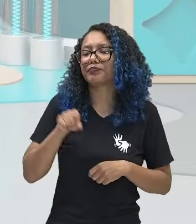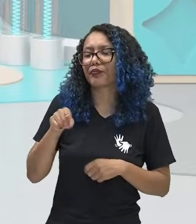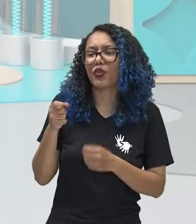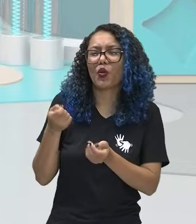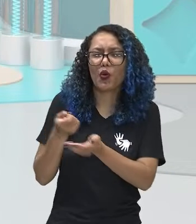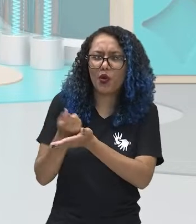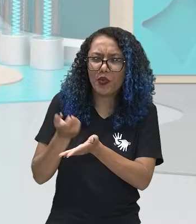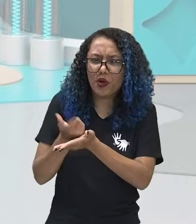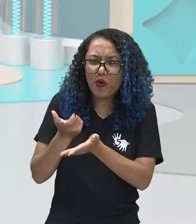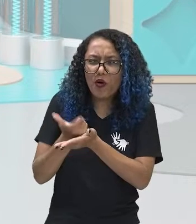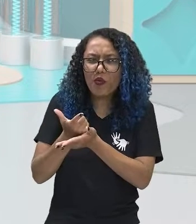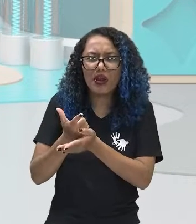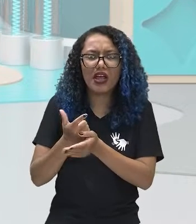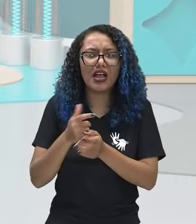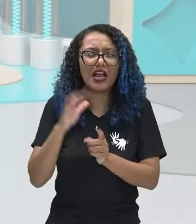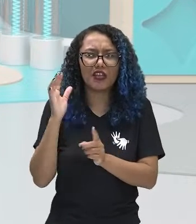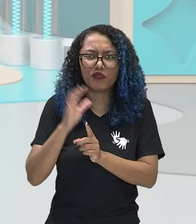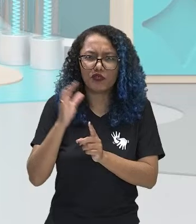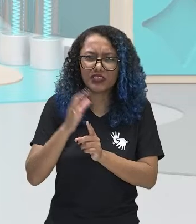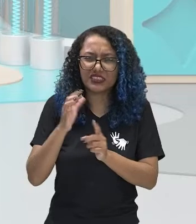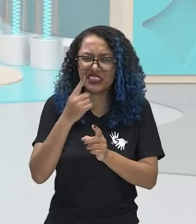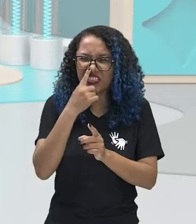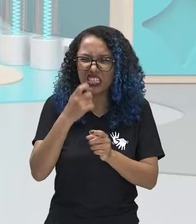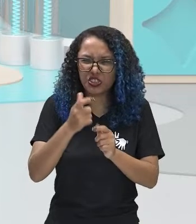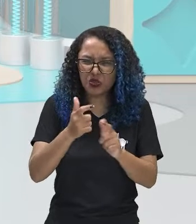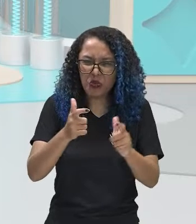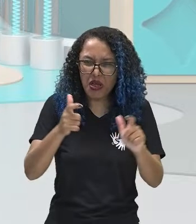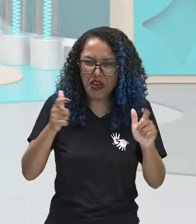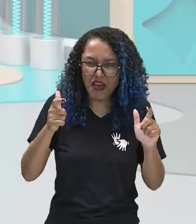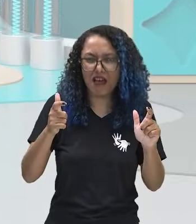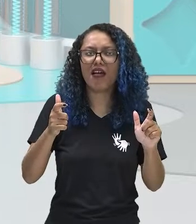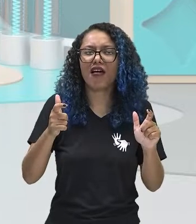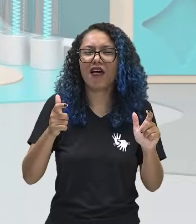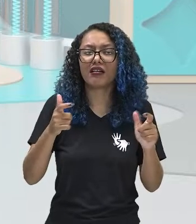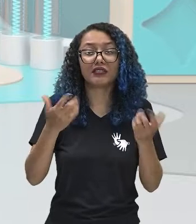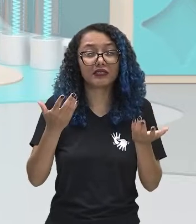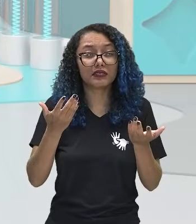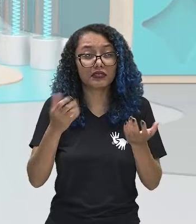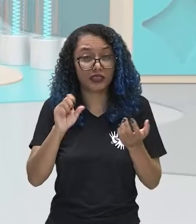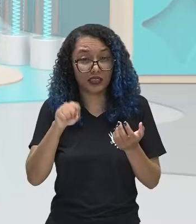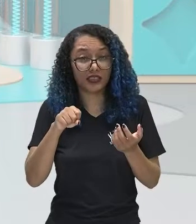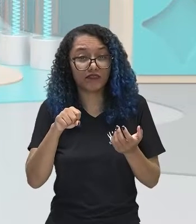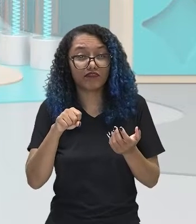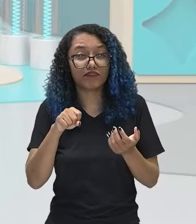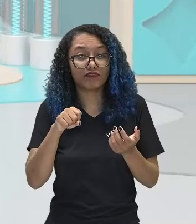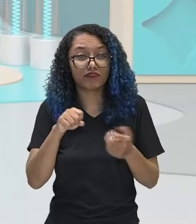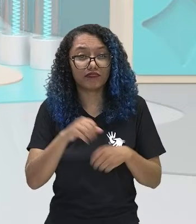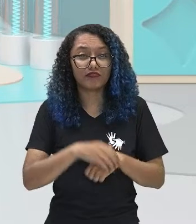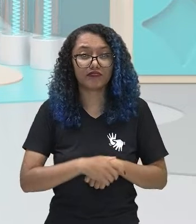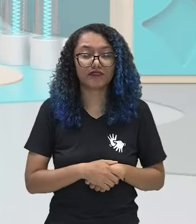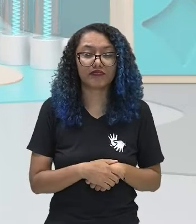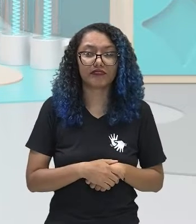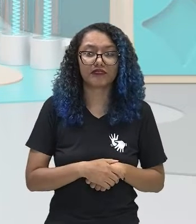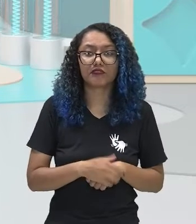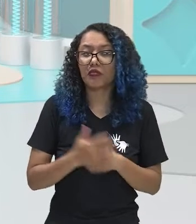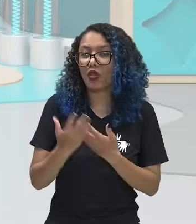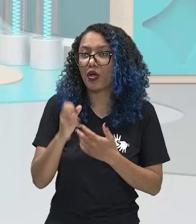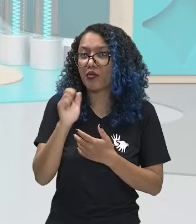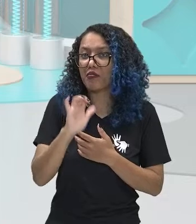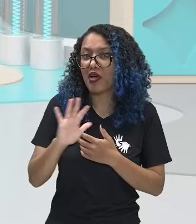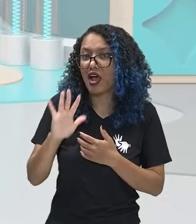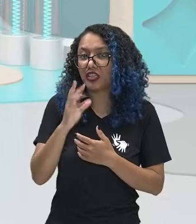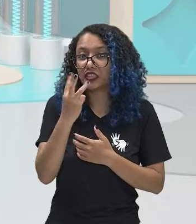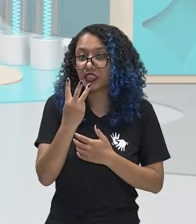esse excesso danoso de lixo na sociedade? Veja, nós temos 3 imagens